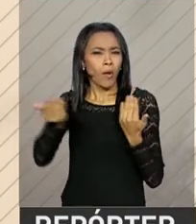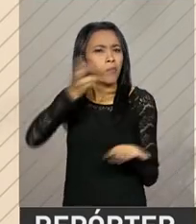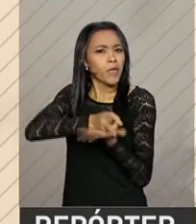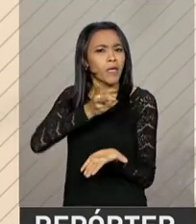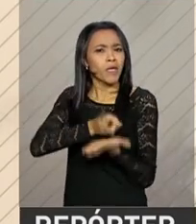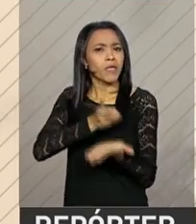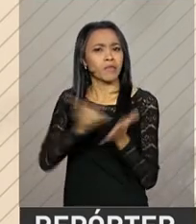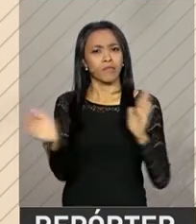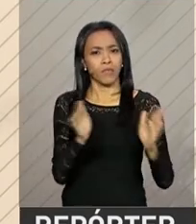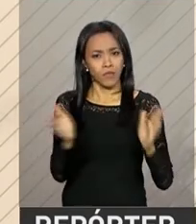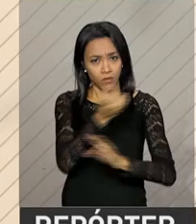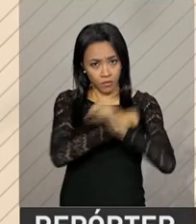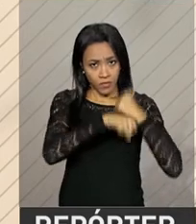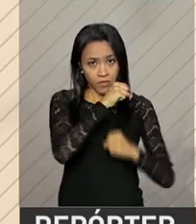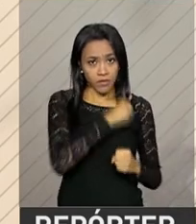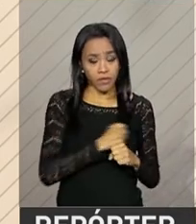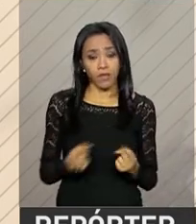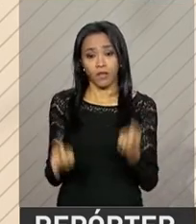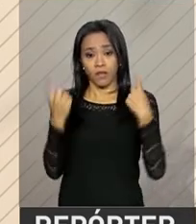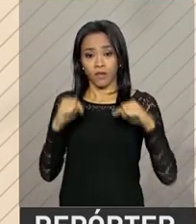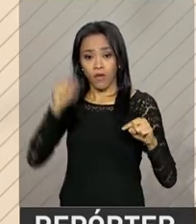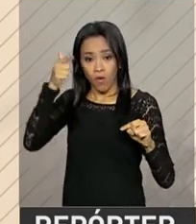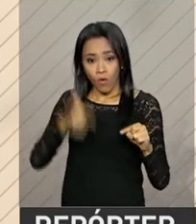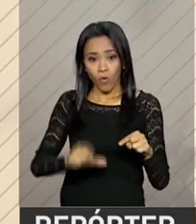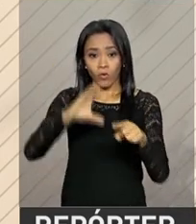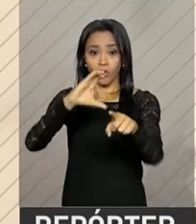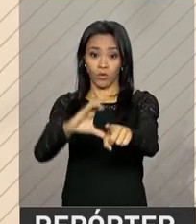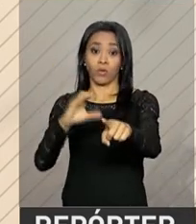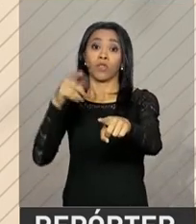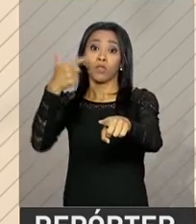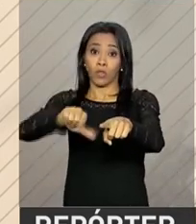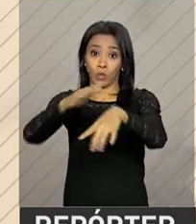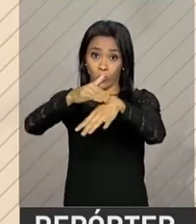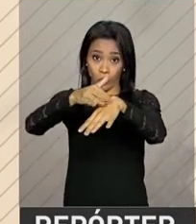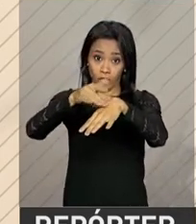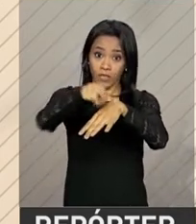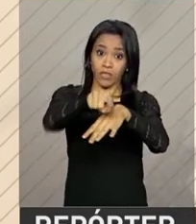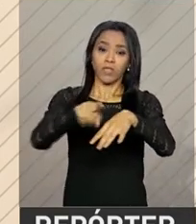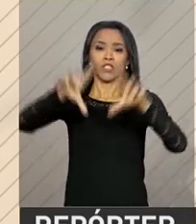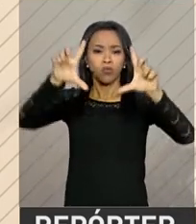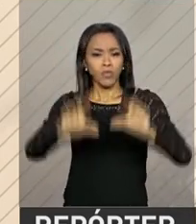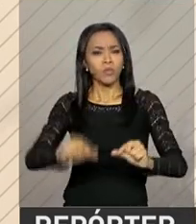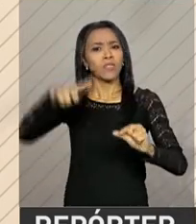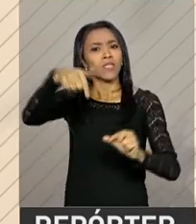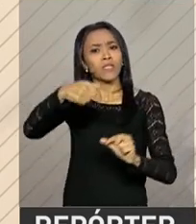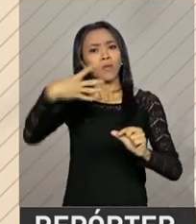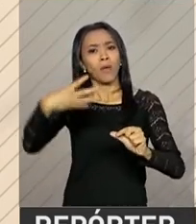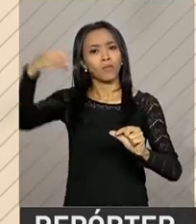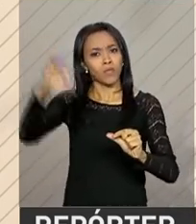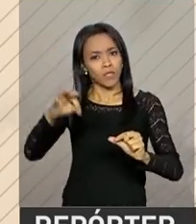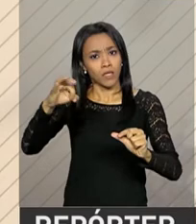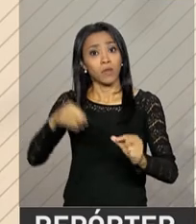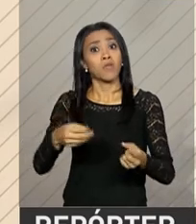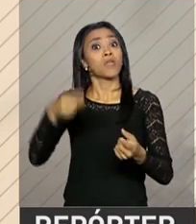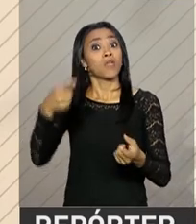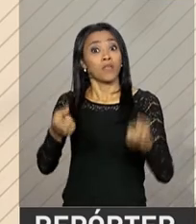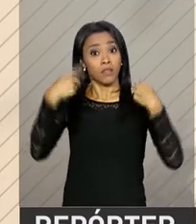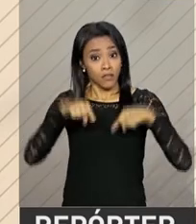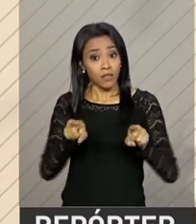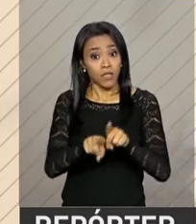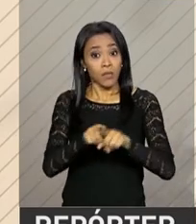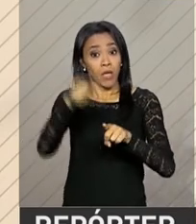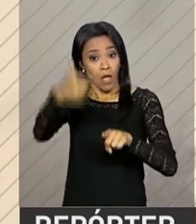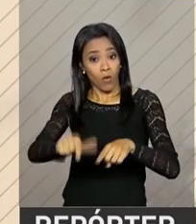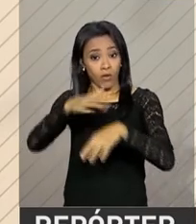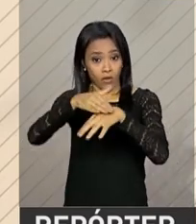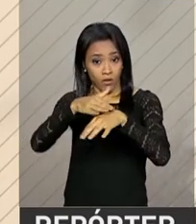do ano passado. Os casos de chikungunya diminuíram 74% e os registros de zika